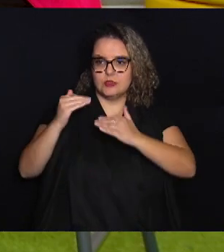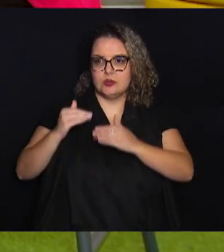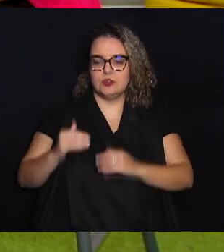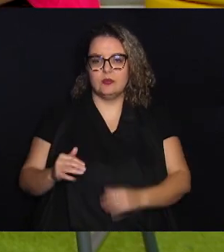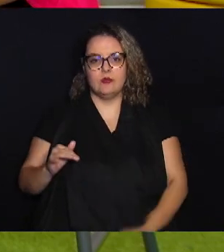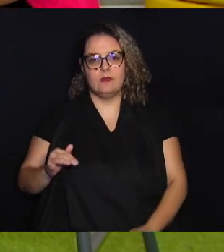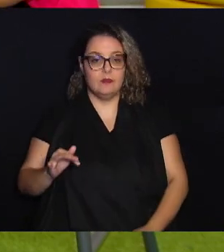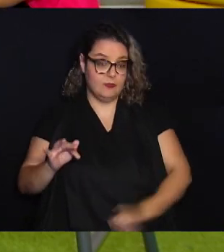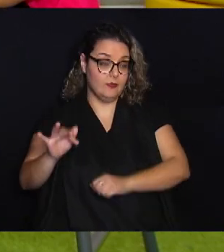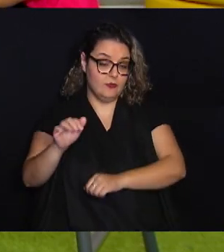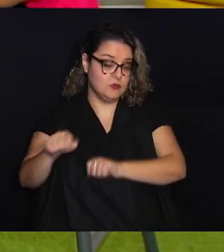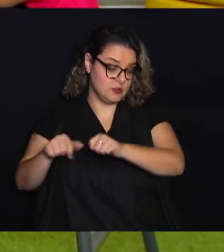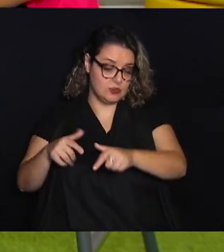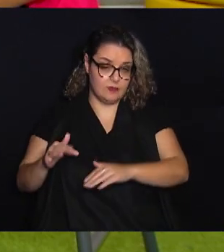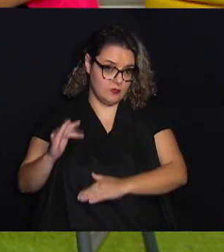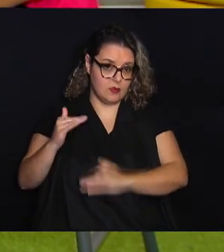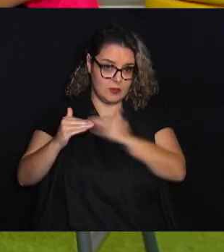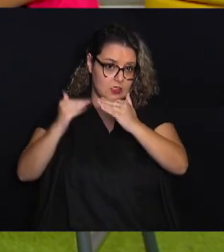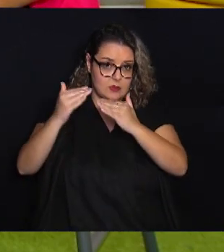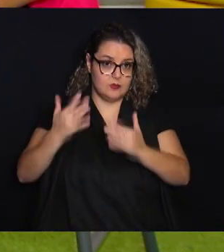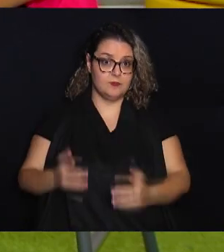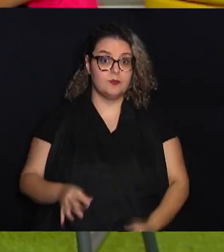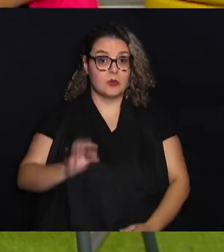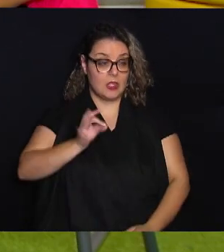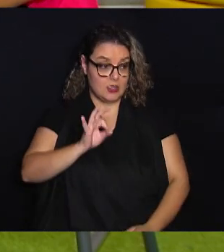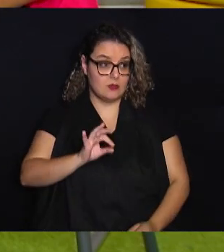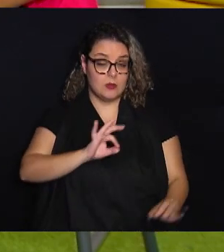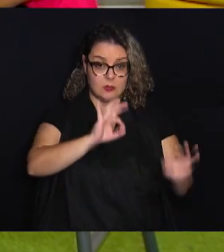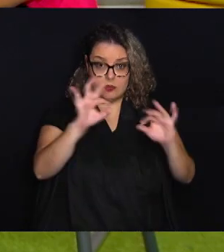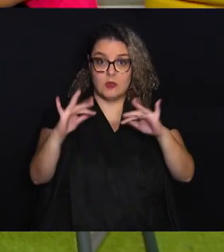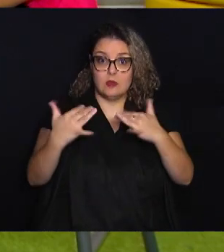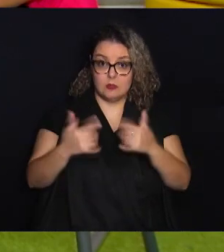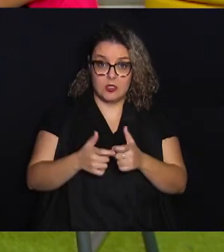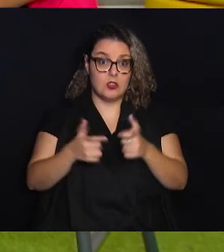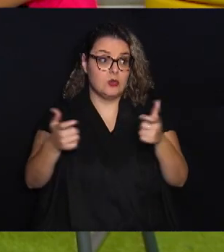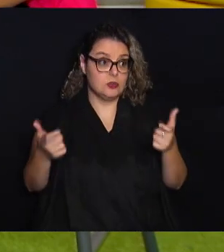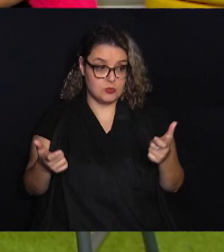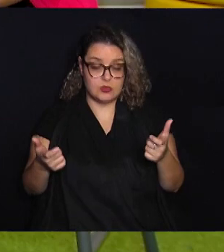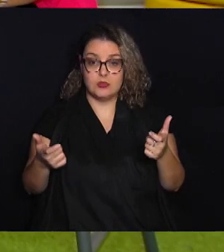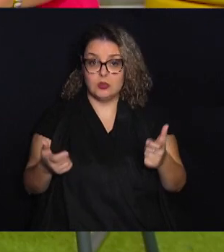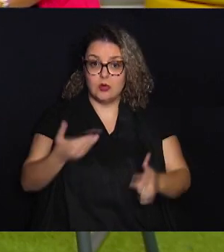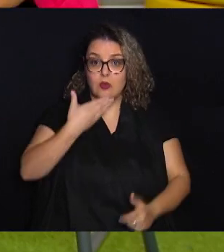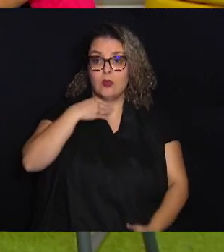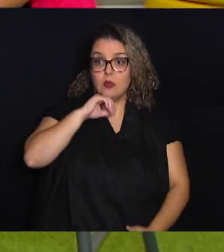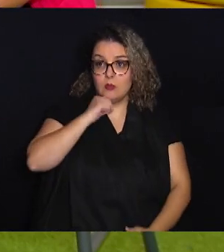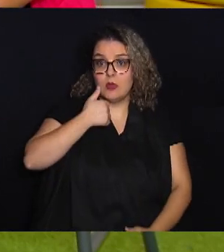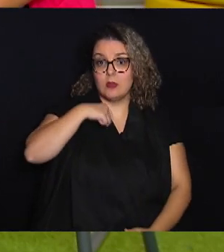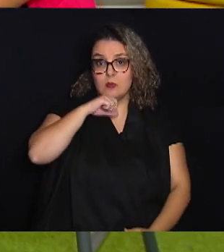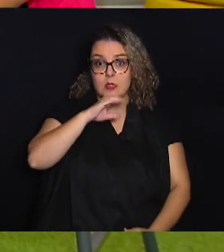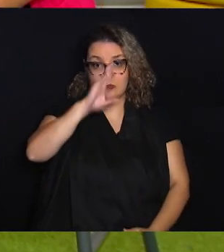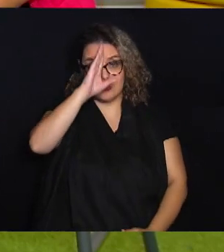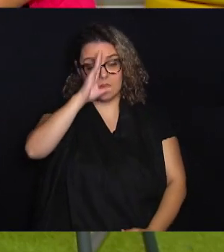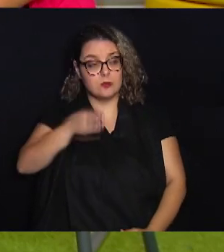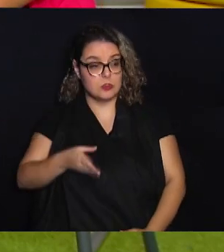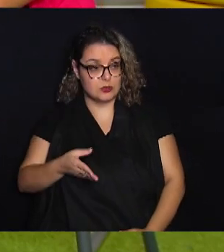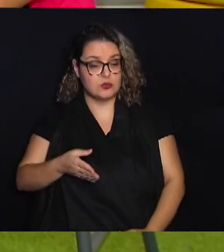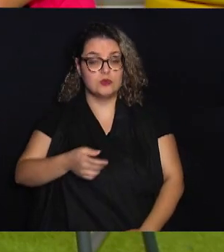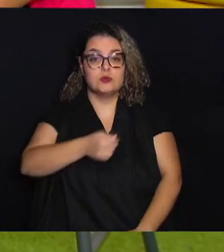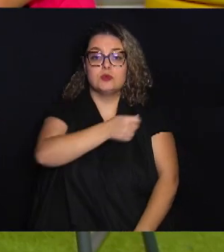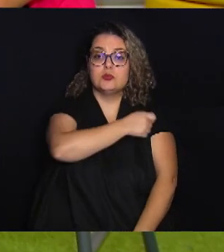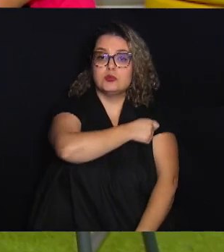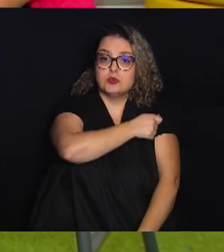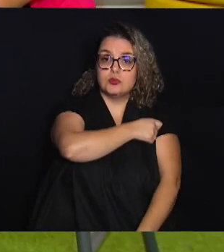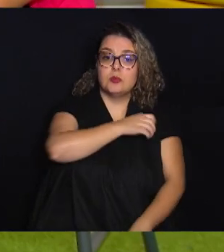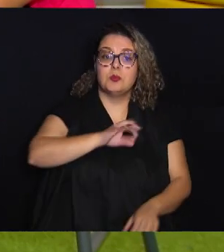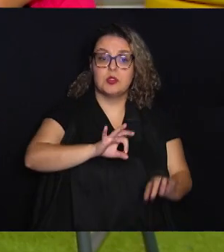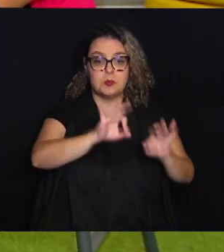formação mesmo. Bom, certamente o nosso quadro ele tem uma audiência muito grande com os pais principalmente, né, dos